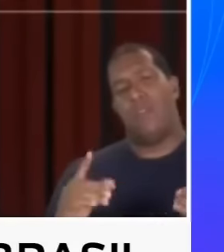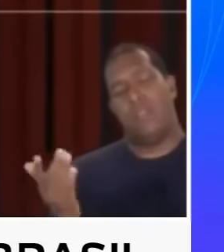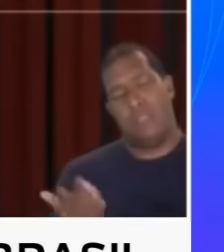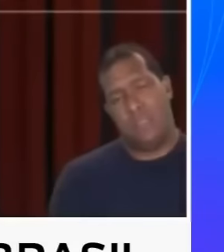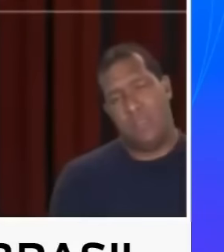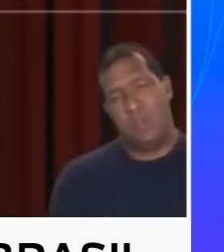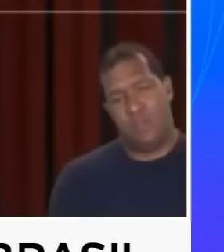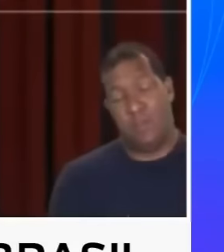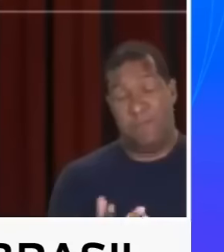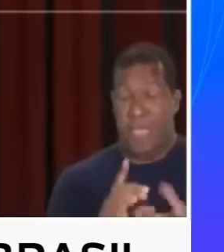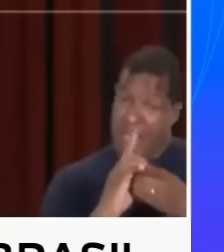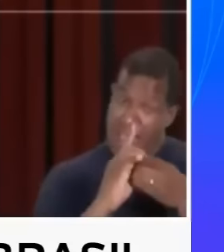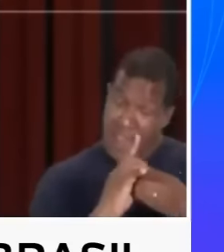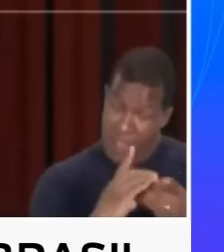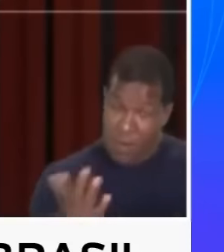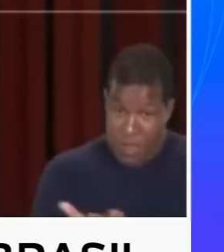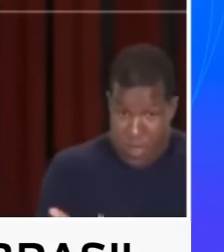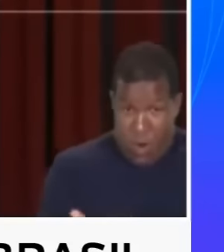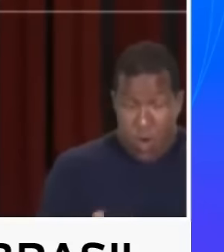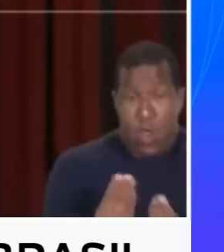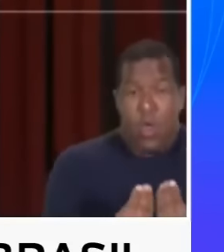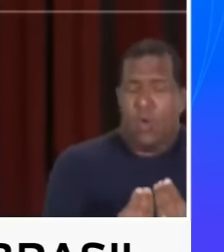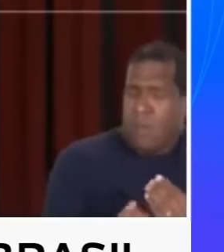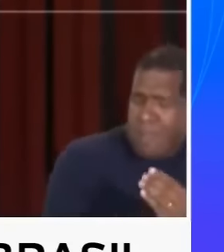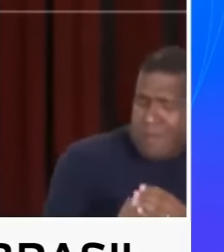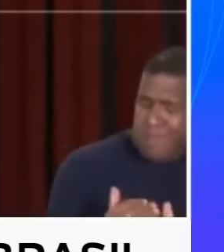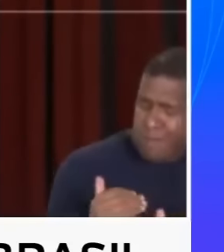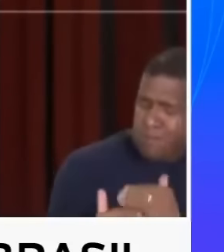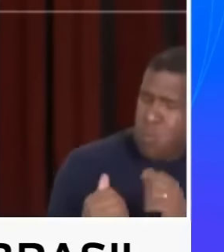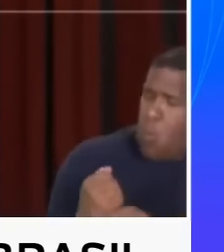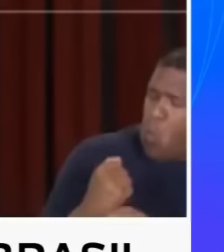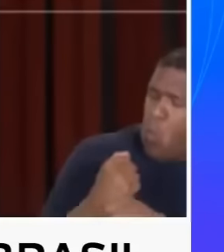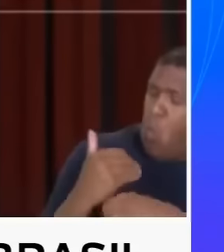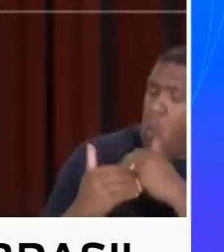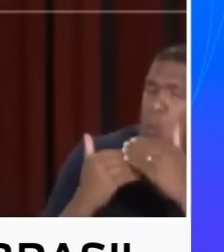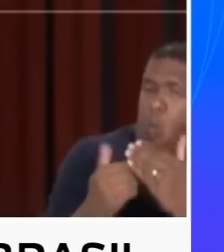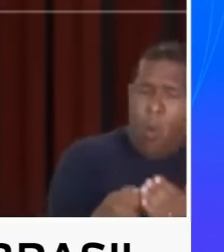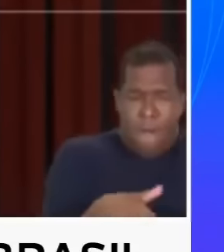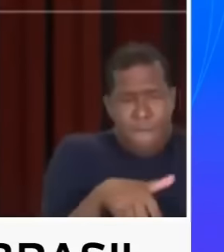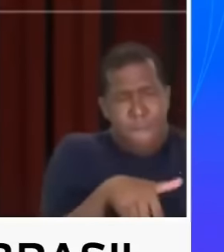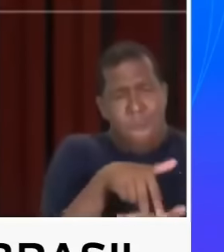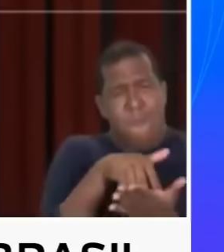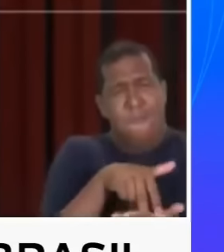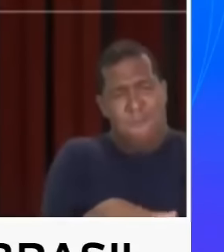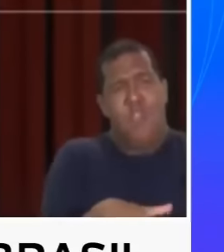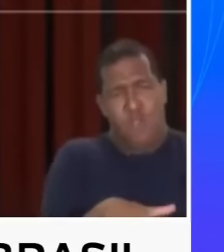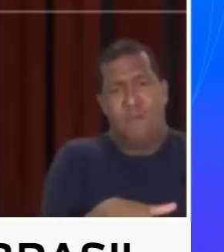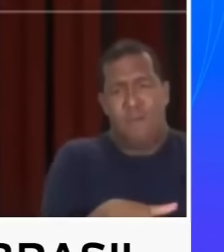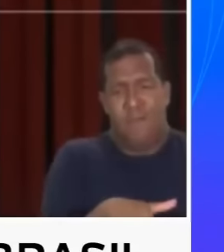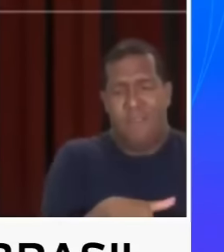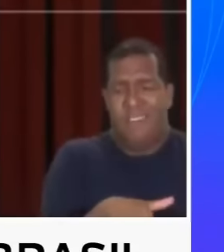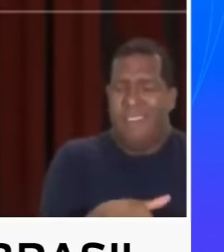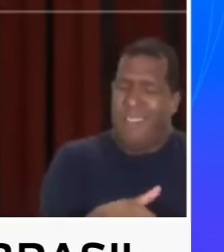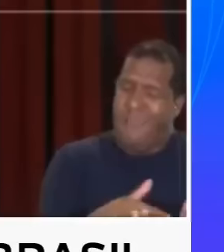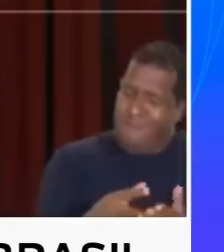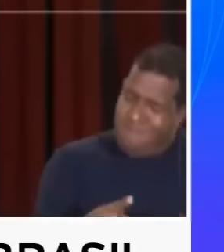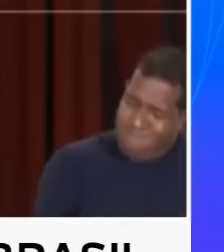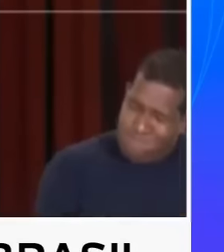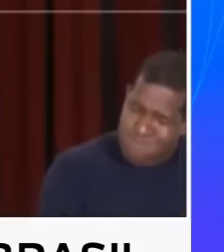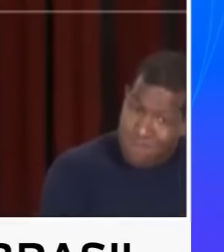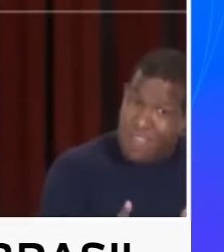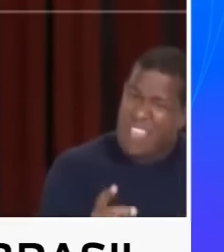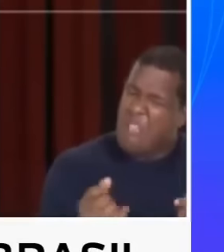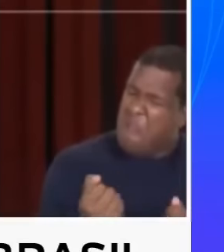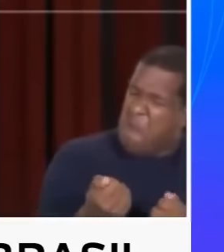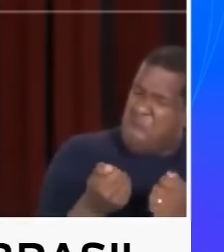Elon musk publicou uma série de ironias na rede social desafiando a justiça brasileira e